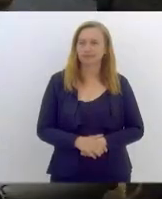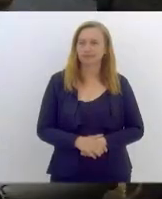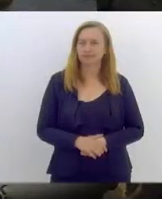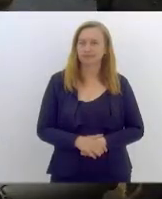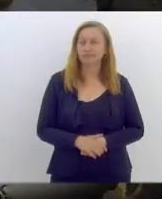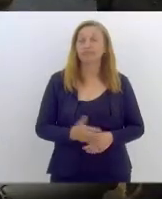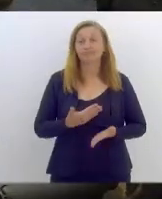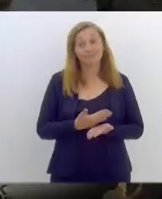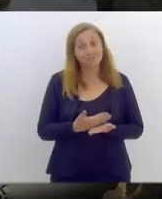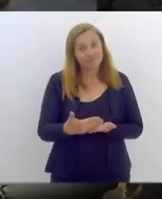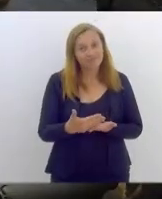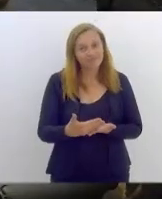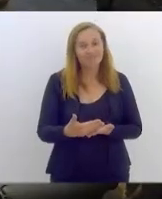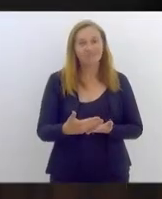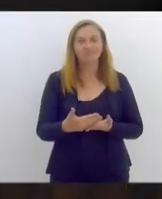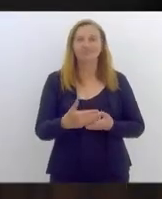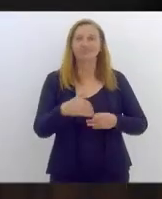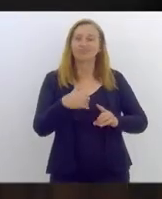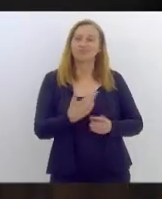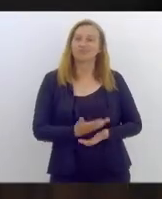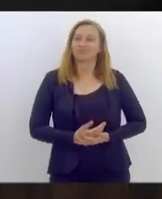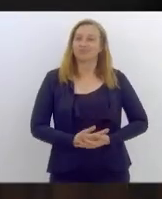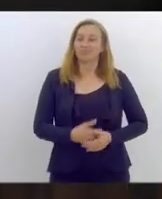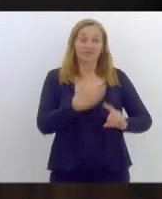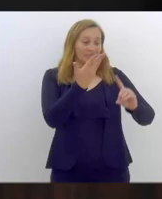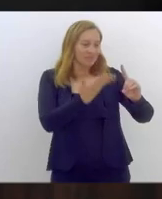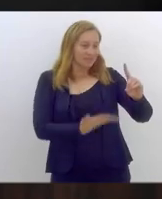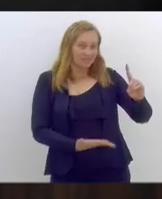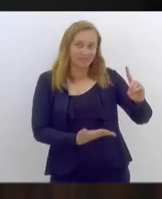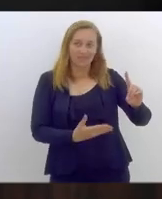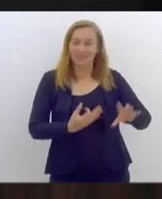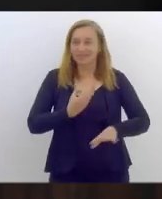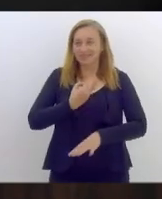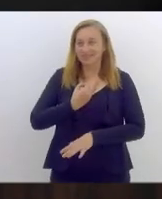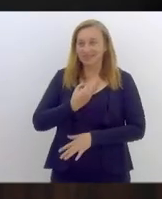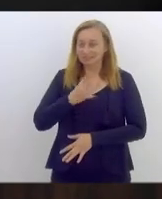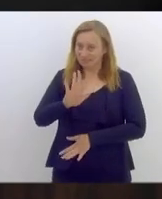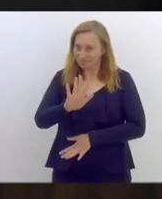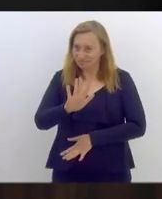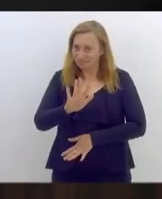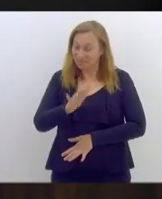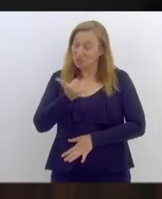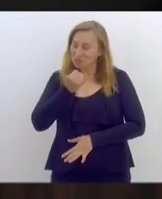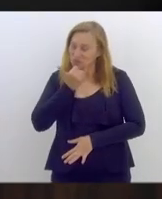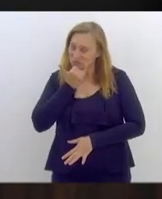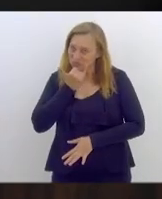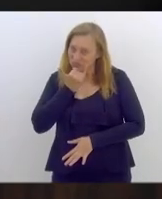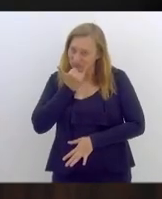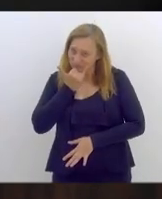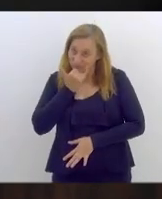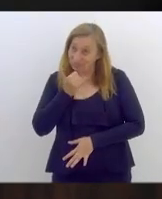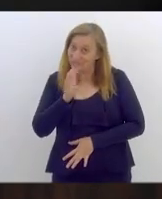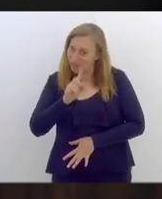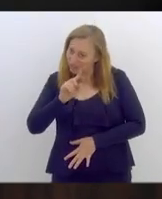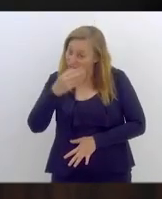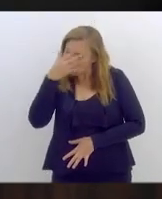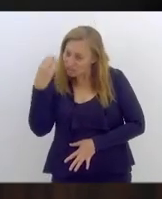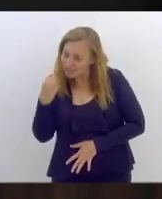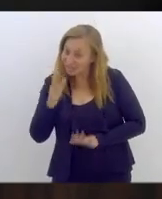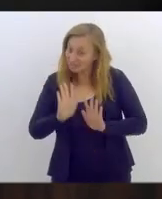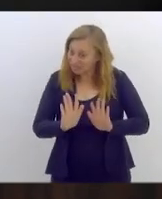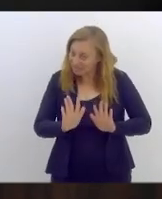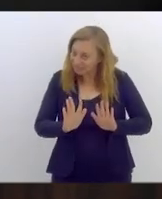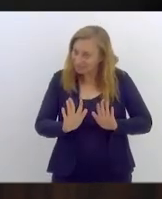Dando início à cerimônia de entrega da medalha... Ah, desculpe, gente, eu já ia pulando tudo,